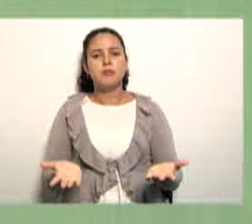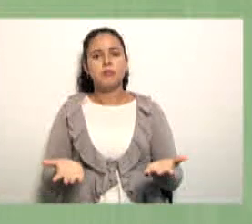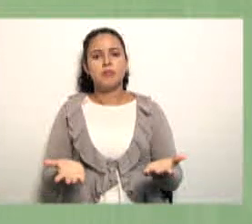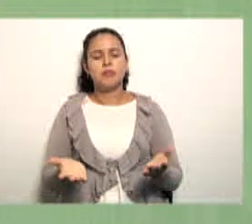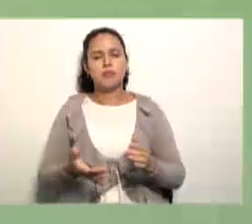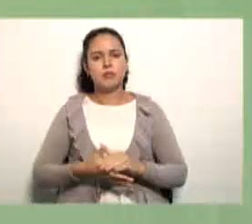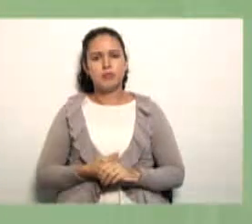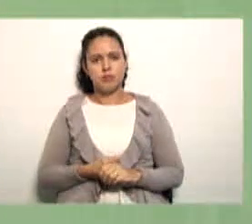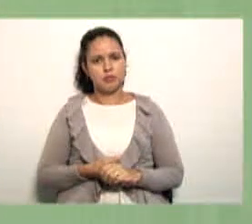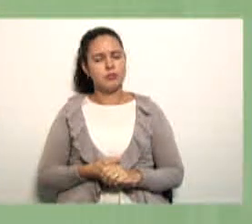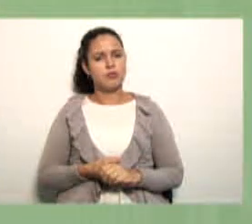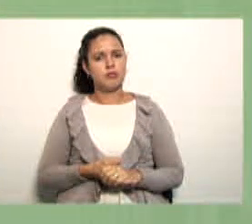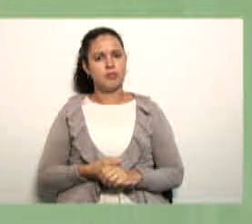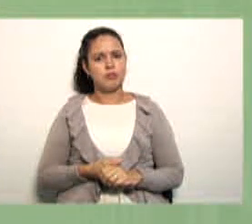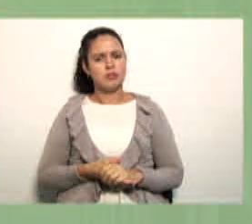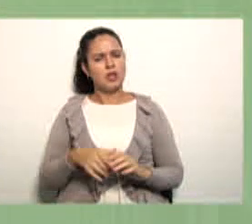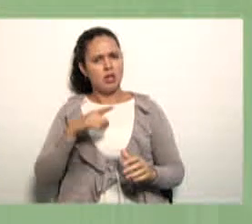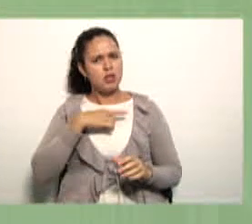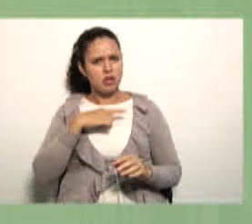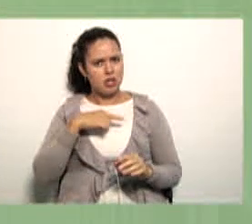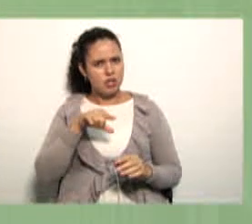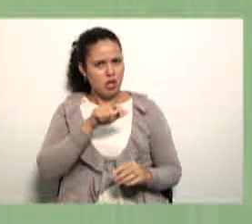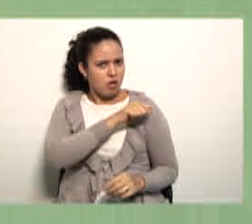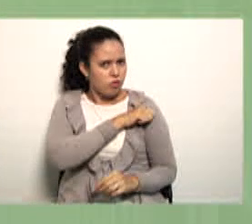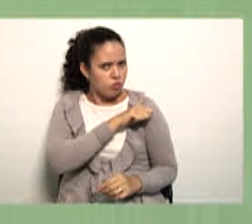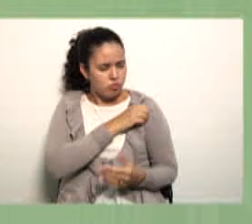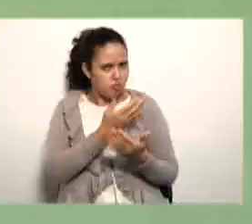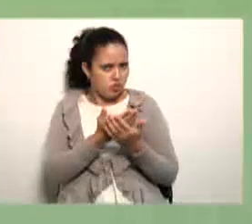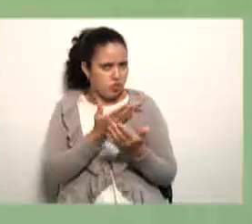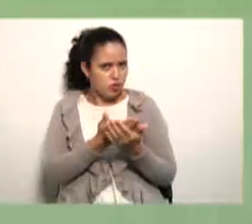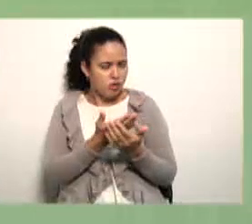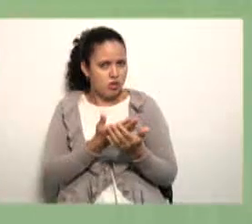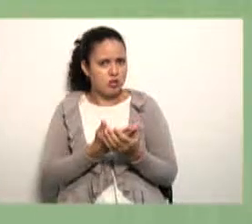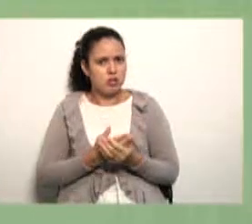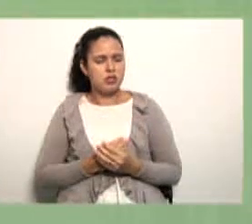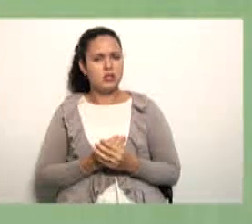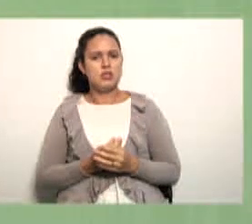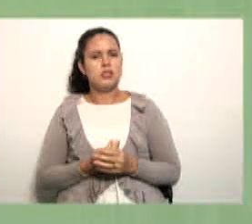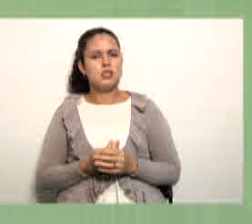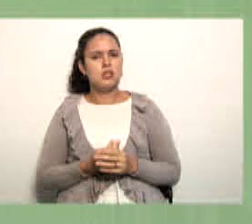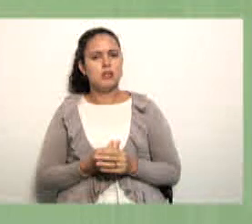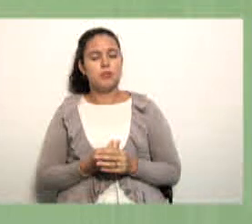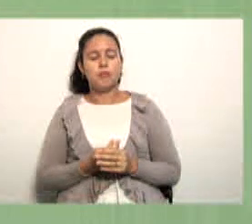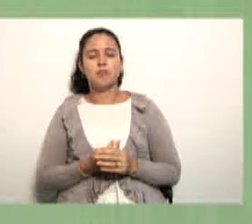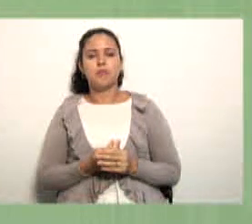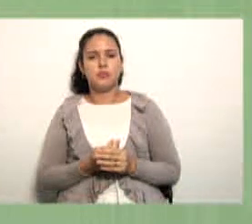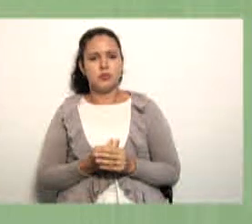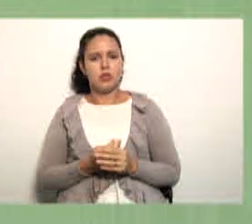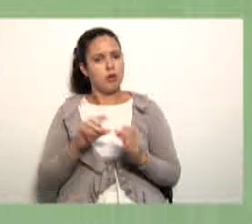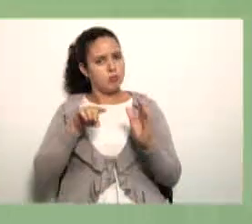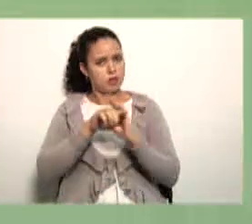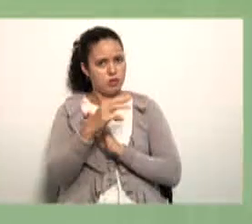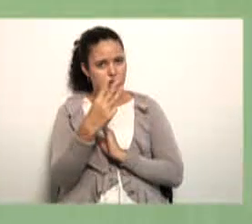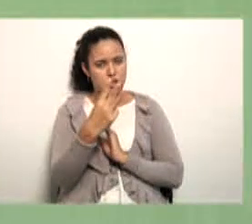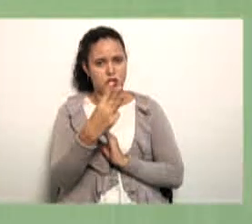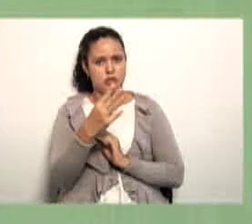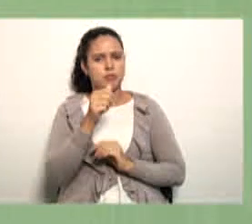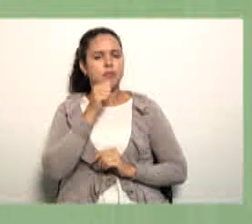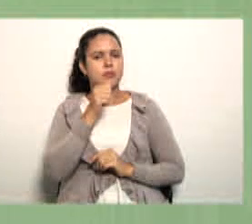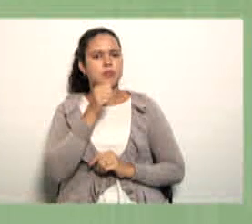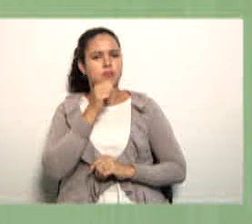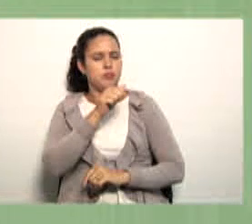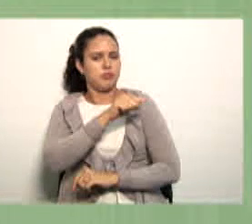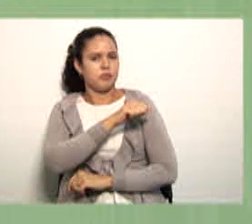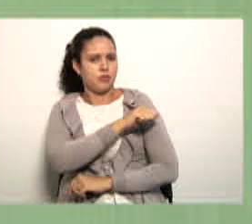A gente tem participação, professor, para essa pergunta? Para essa questão, ainda não, professora. Eu acho que está